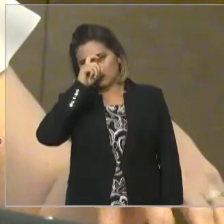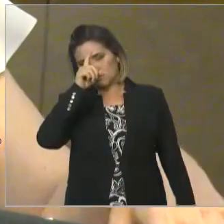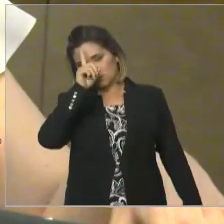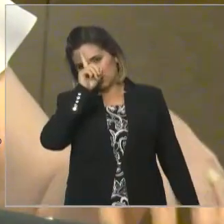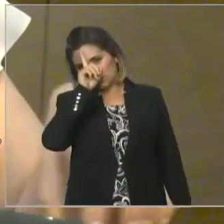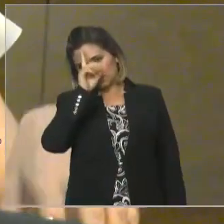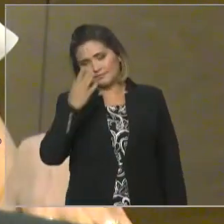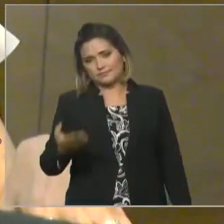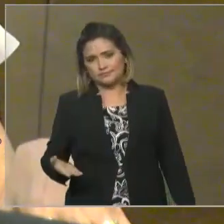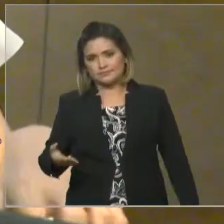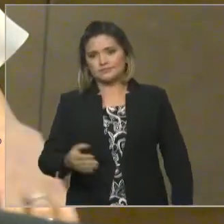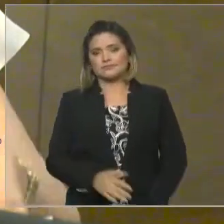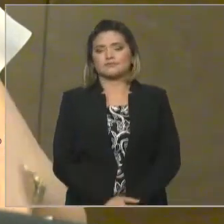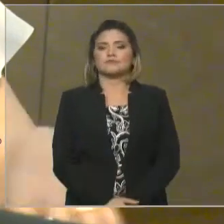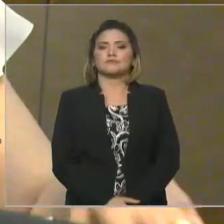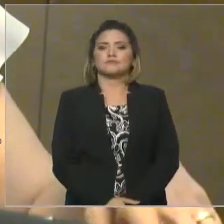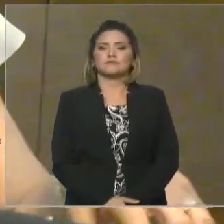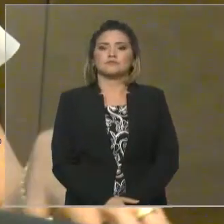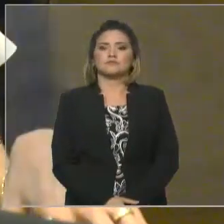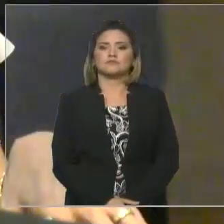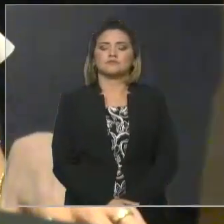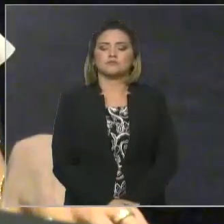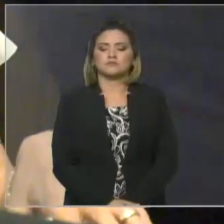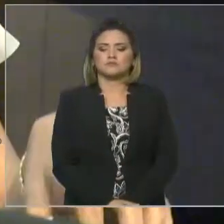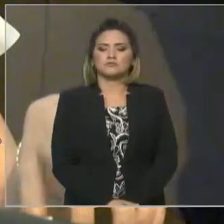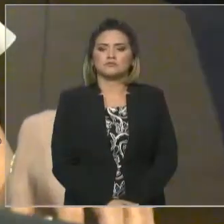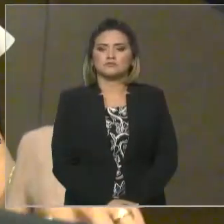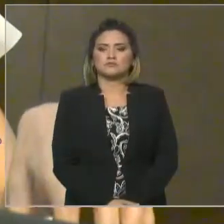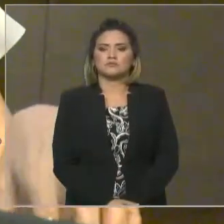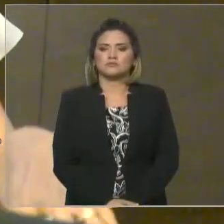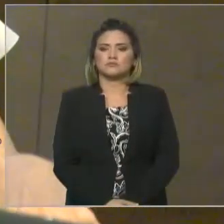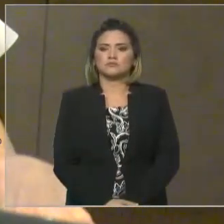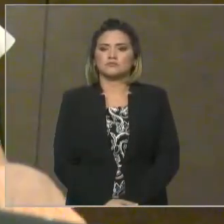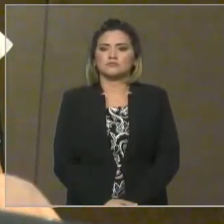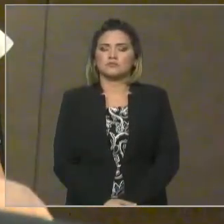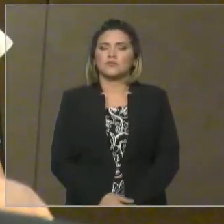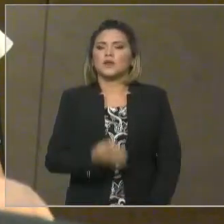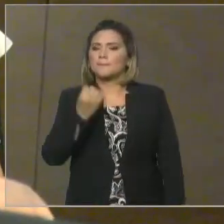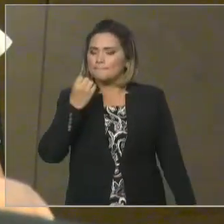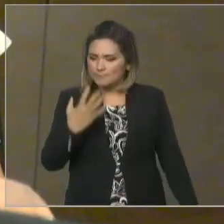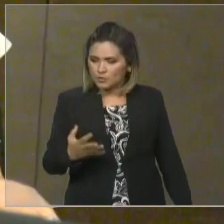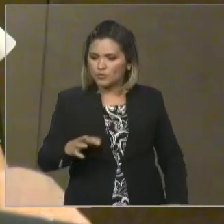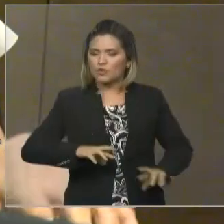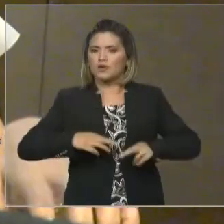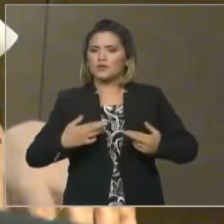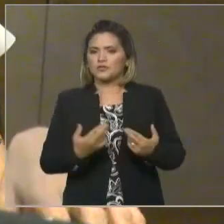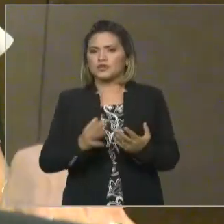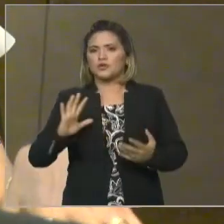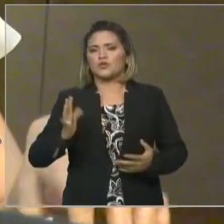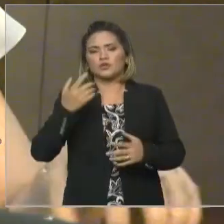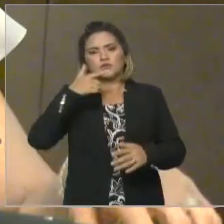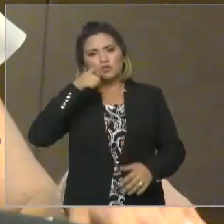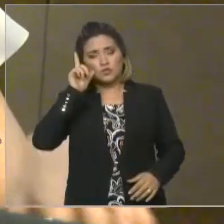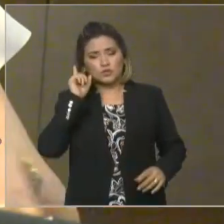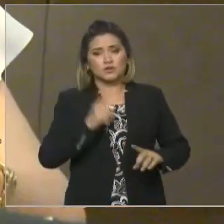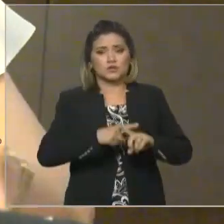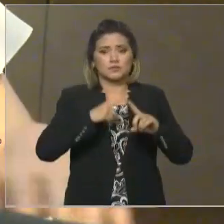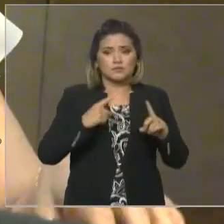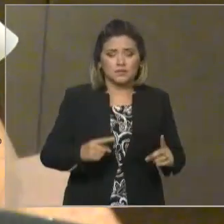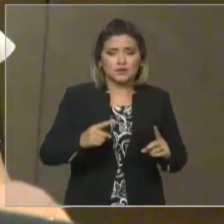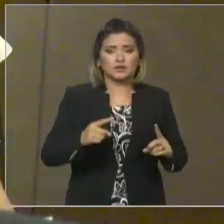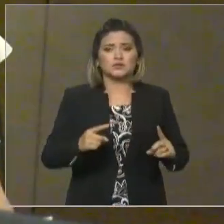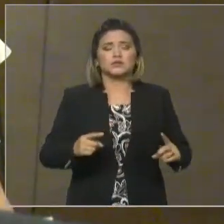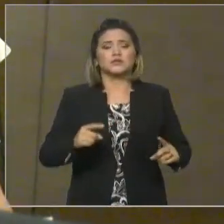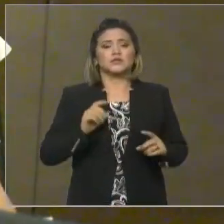se enxugando o gelo, só medidas pontuais. Muito boa a reunião que teve ontem, mas esse reflexo é em